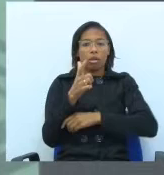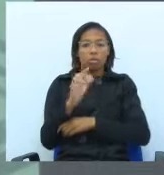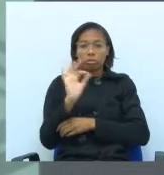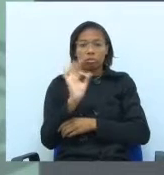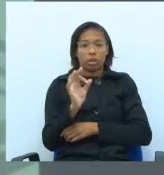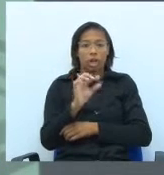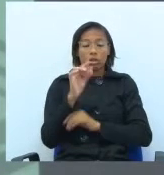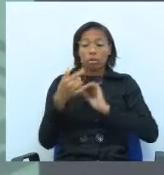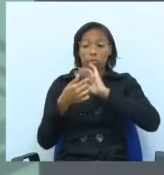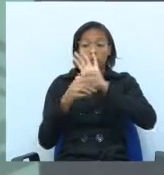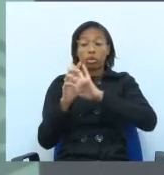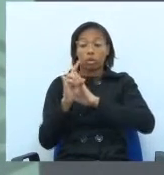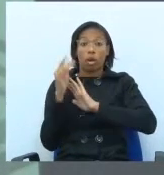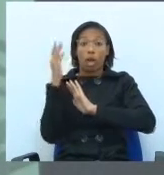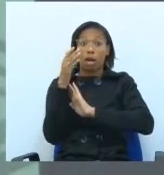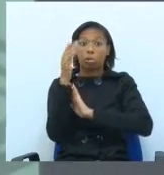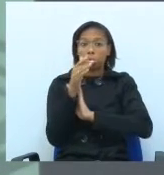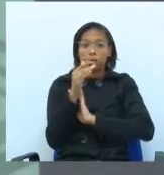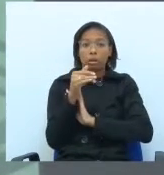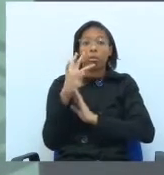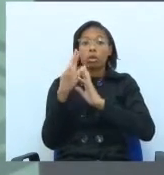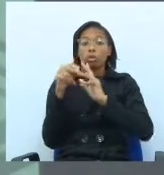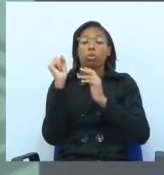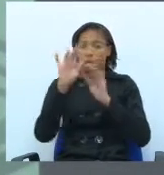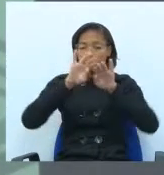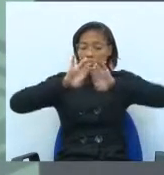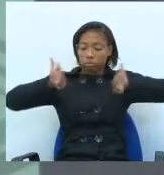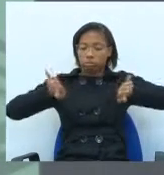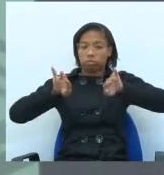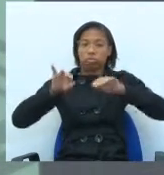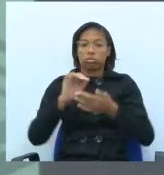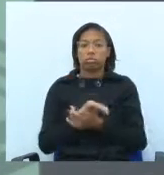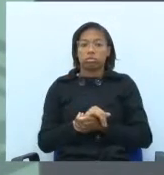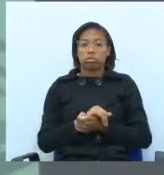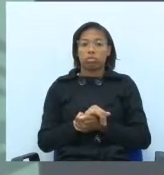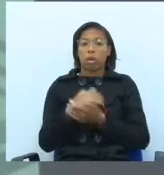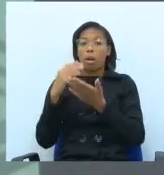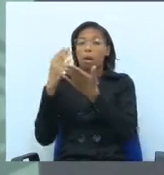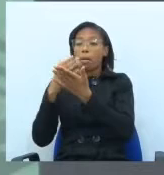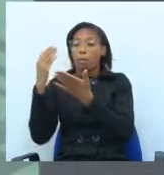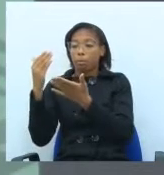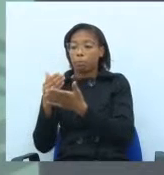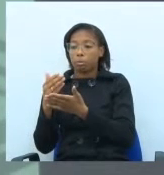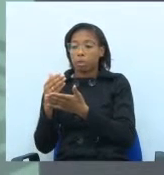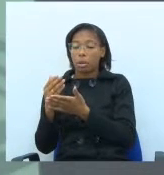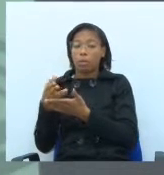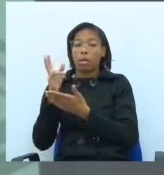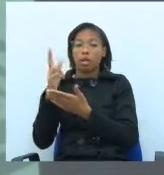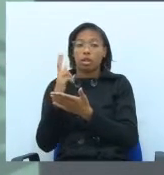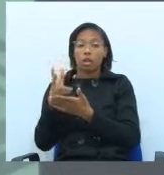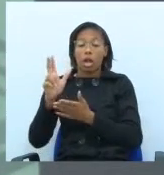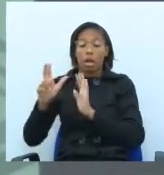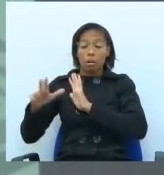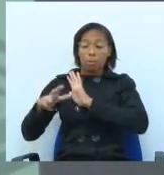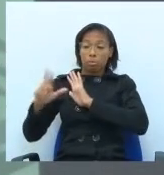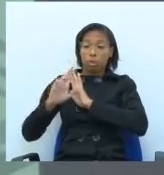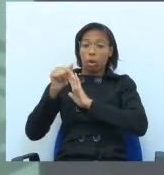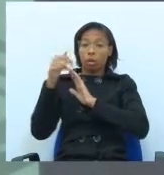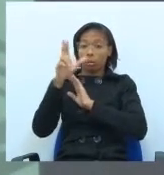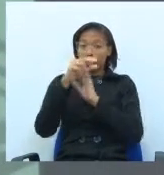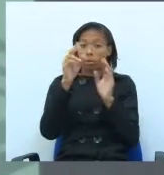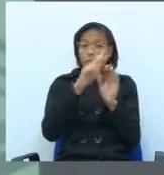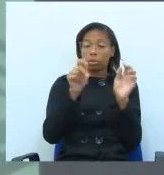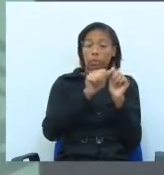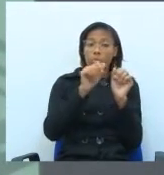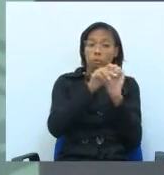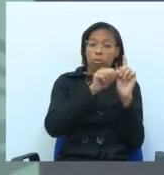só para destacar, isso aqui é participação em relação ao total de despesa. Então é metade corrente, metade pessoal,